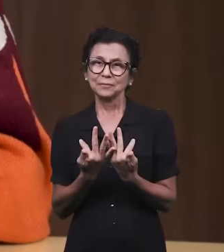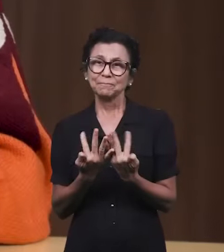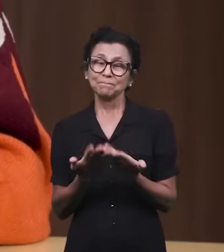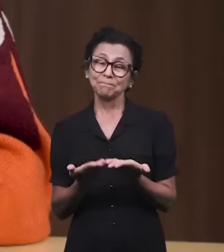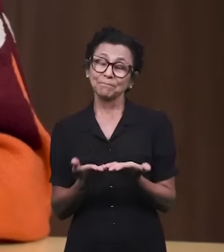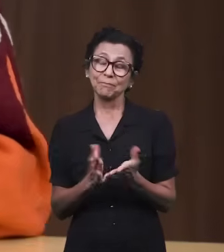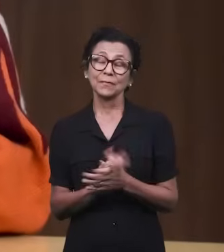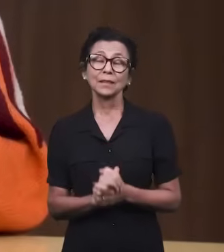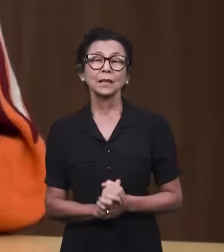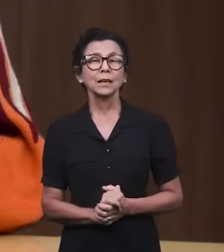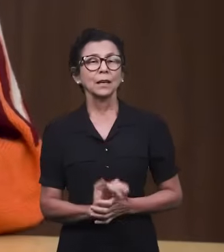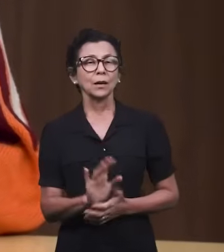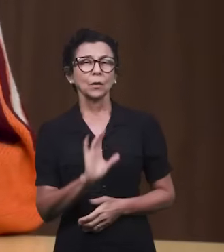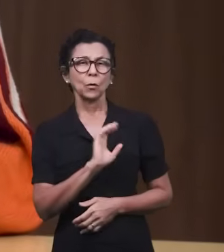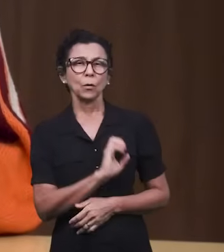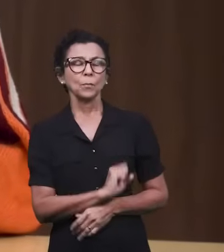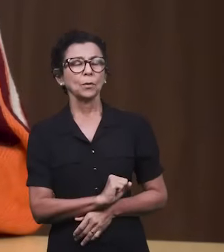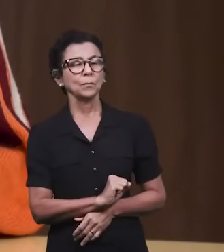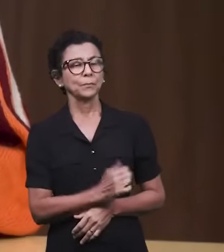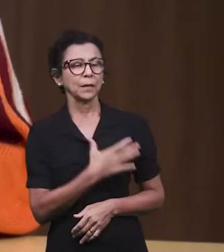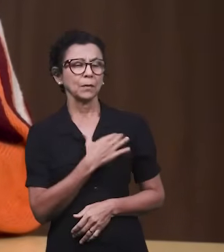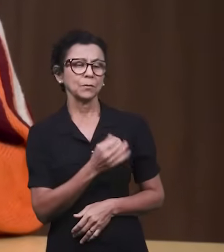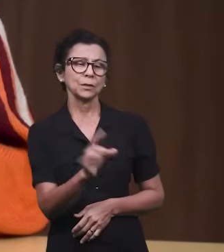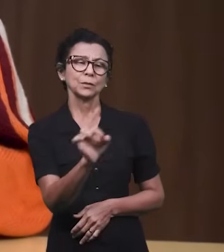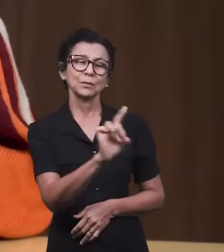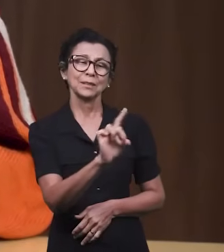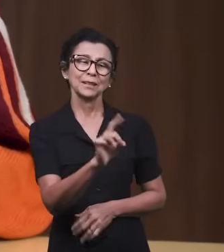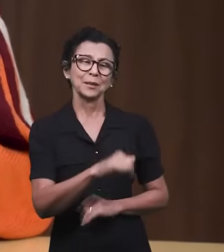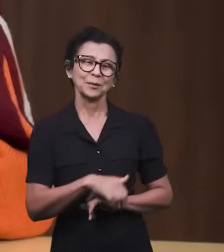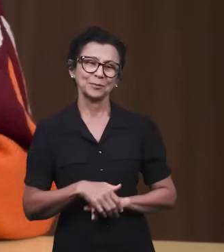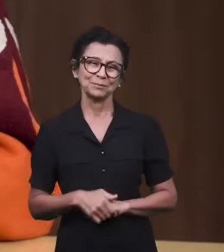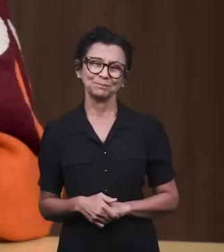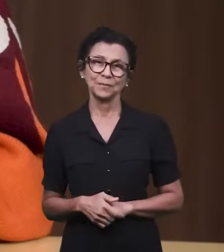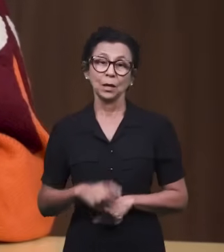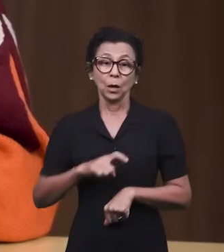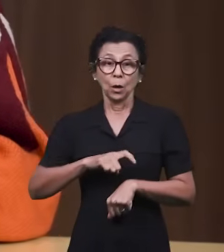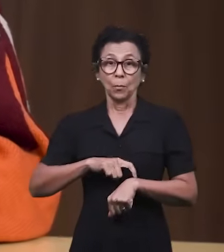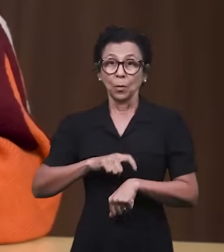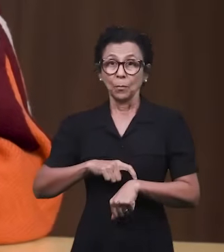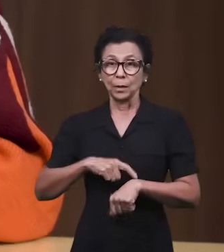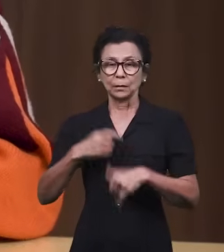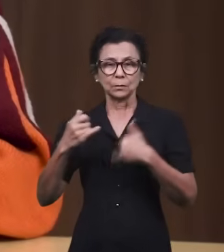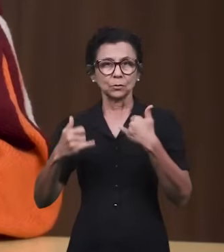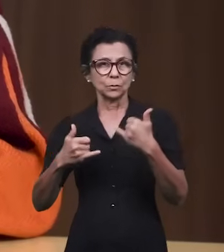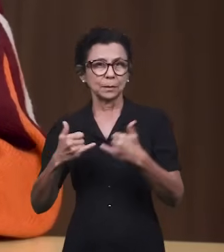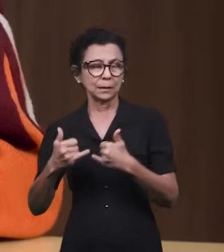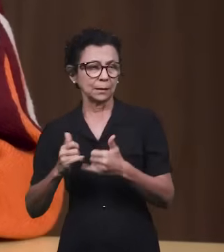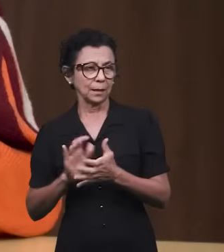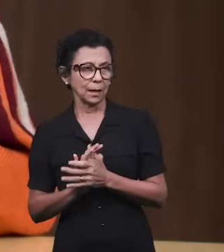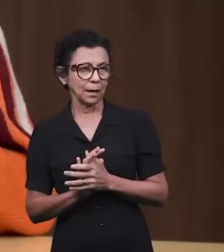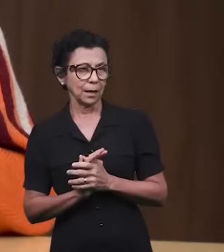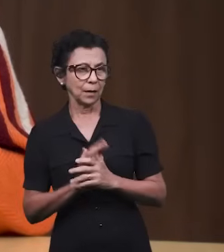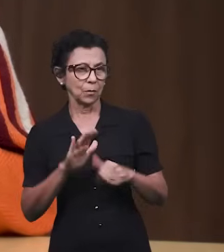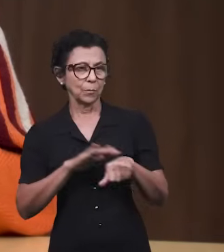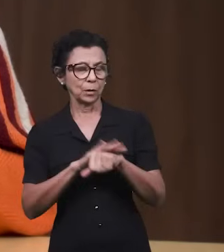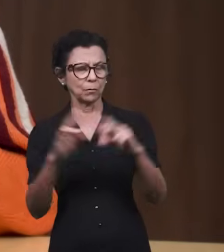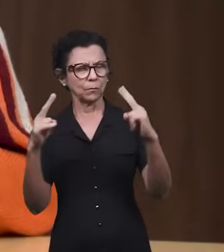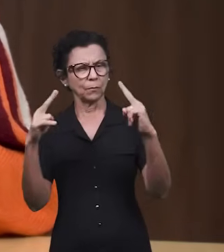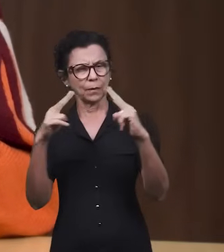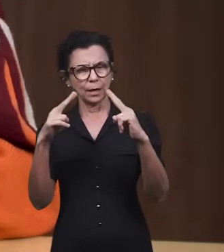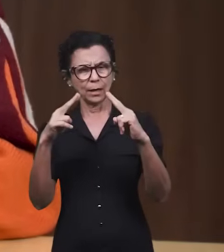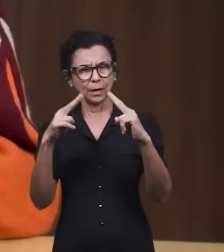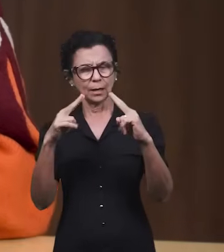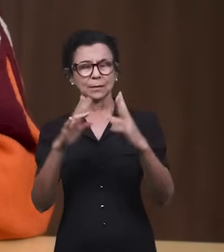não dito com amor, um tempo separado para brincar, uma conversa olho no olho, uma oração antes de